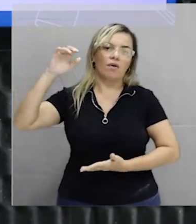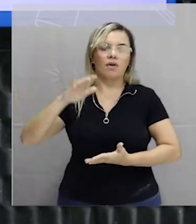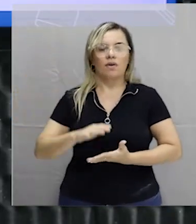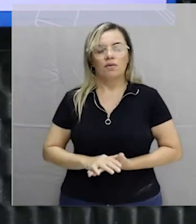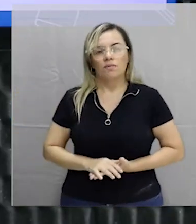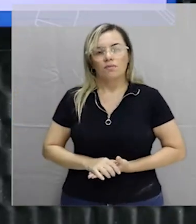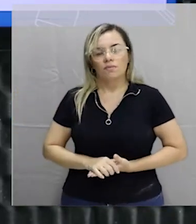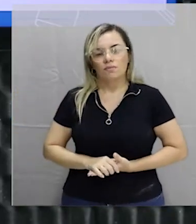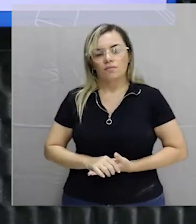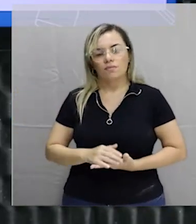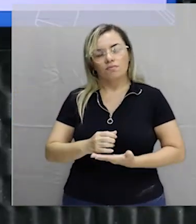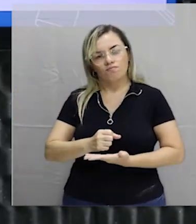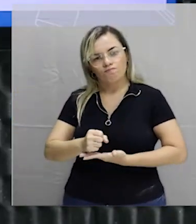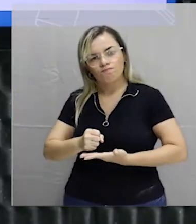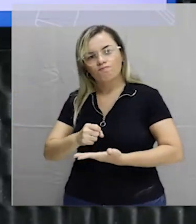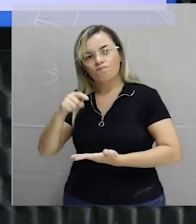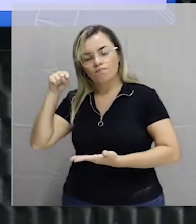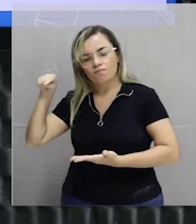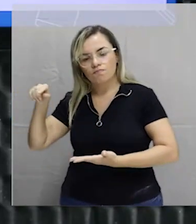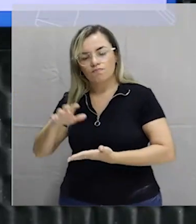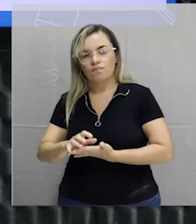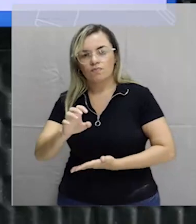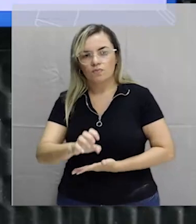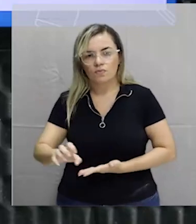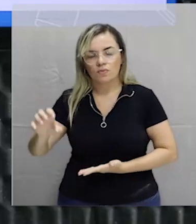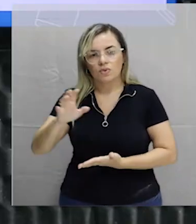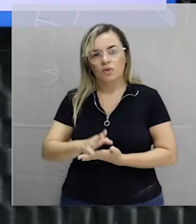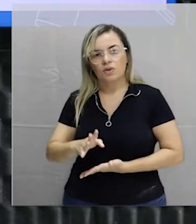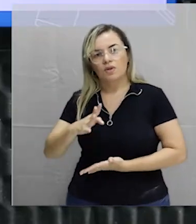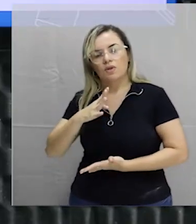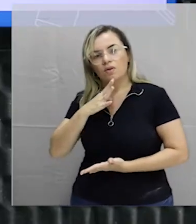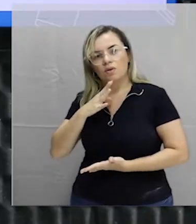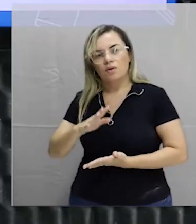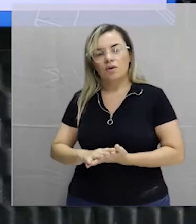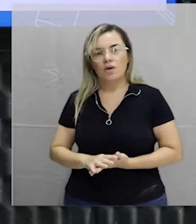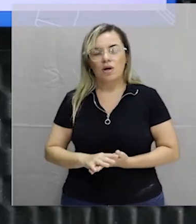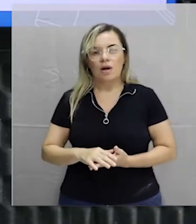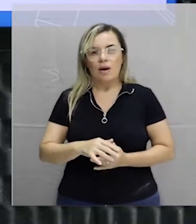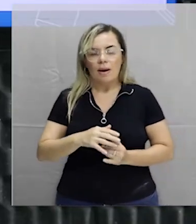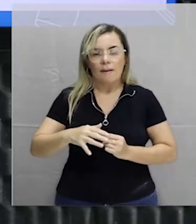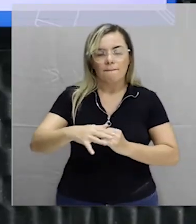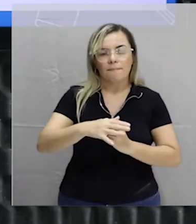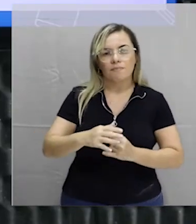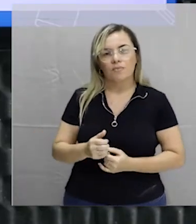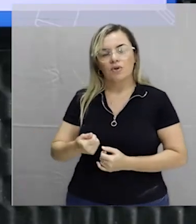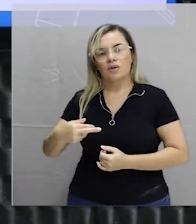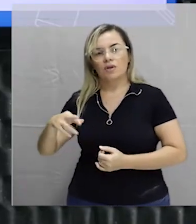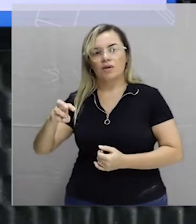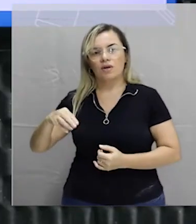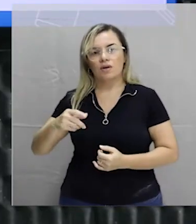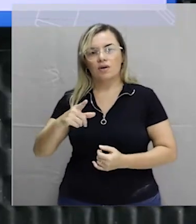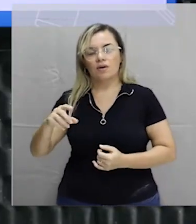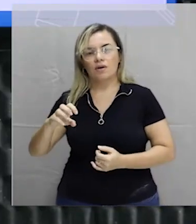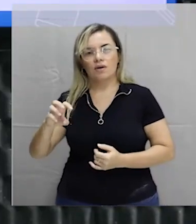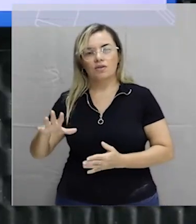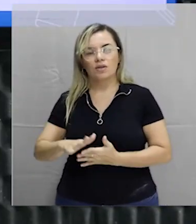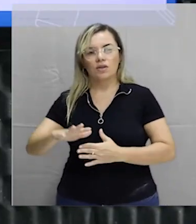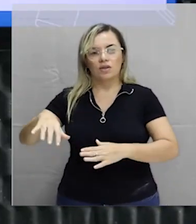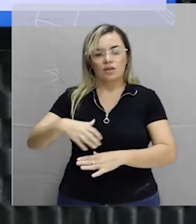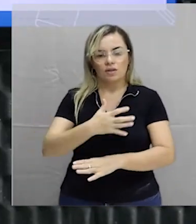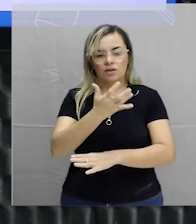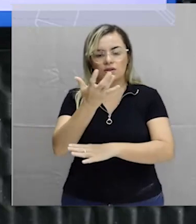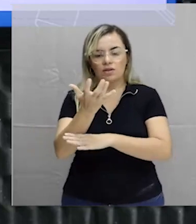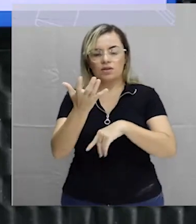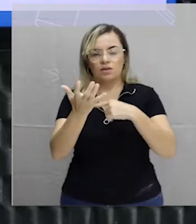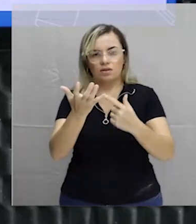enforcado basicamente ali, em uma região conhecida como Praça do Armazém. Existe até um busto de Manuel Beckman que